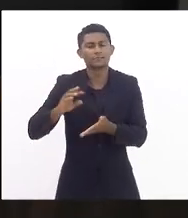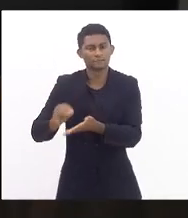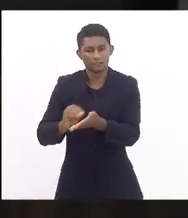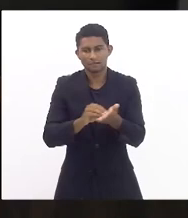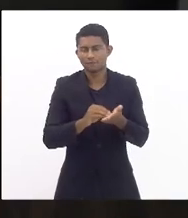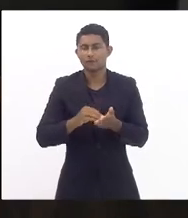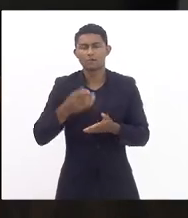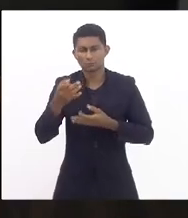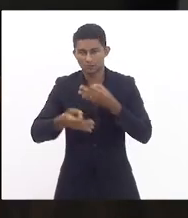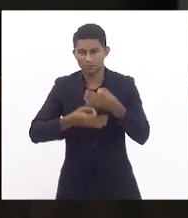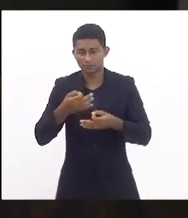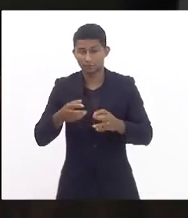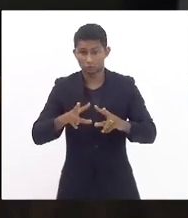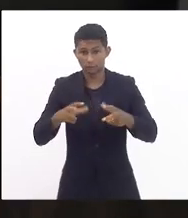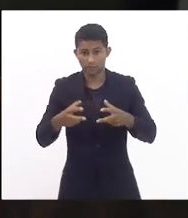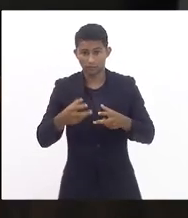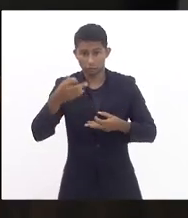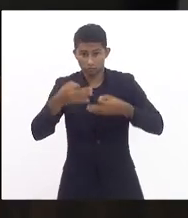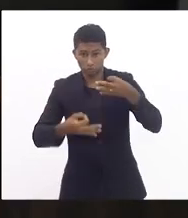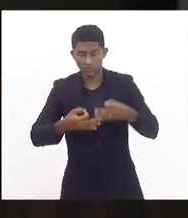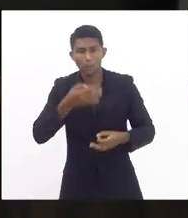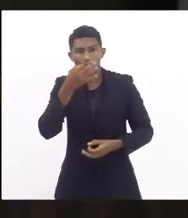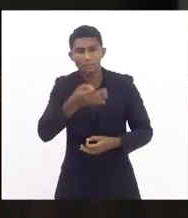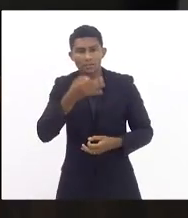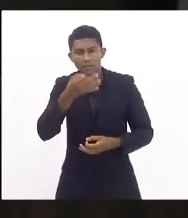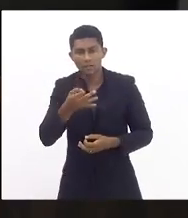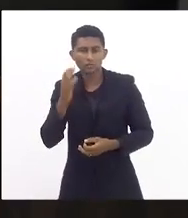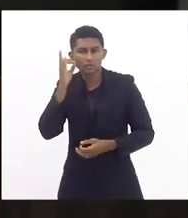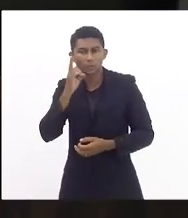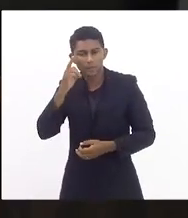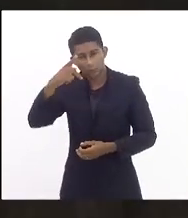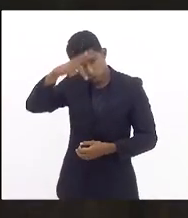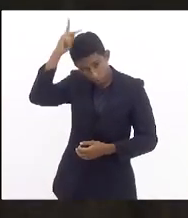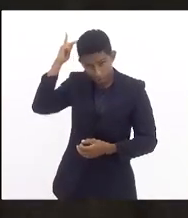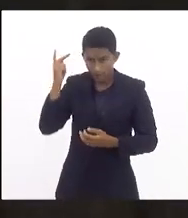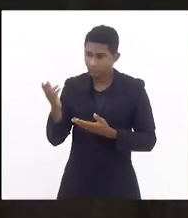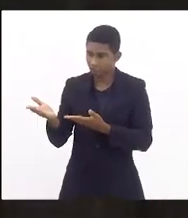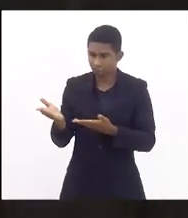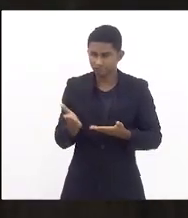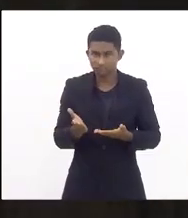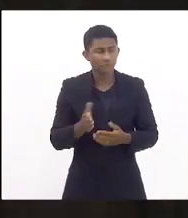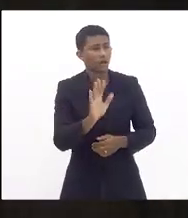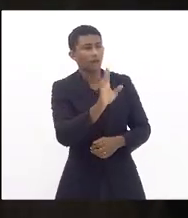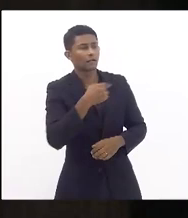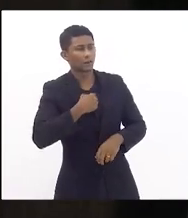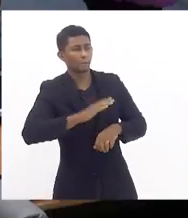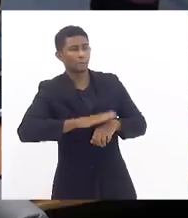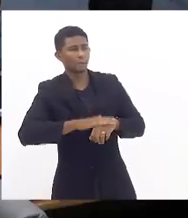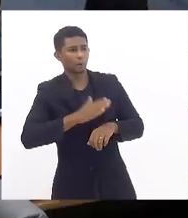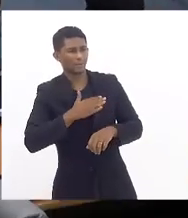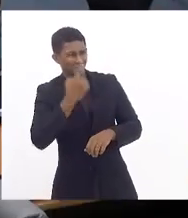Para emitir parecer pela Comissão de Constituição e Justiça, deputado Luiz Paulo. Não, eu sou autor, senhor presidente.